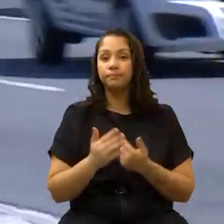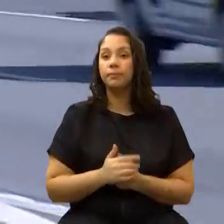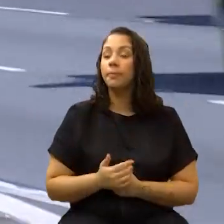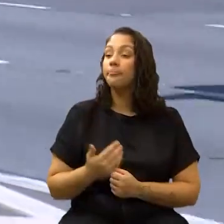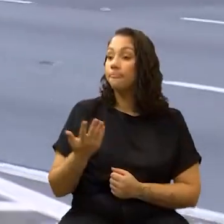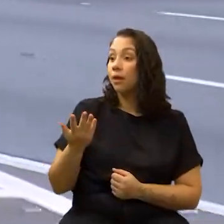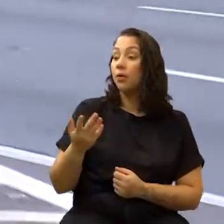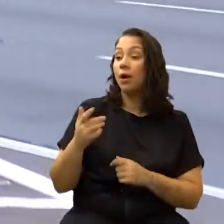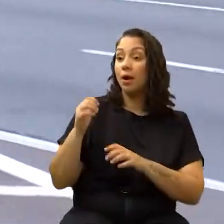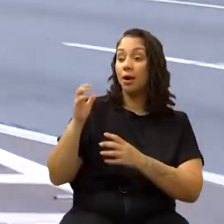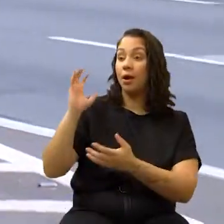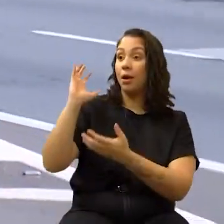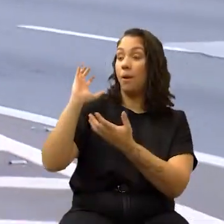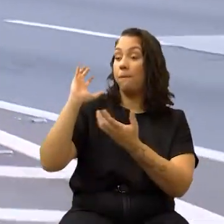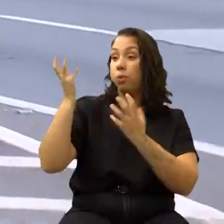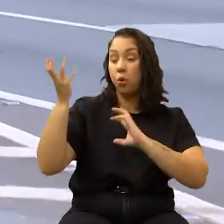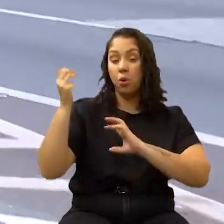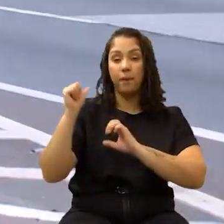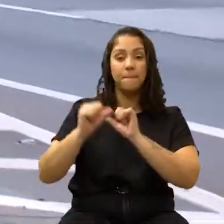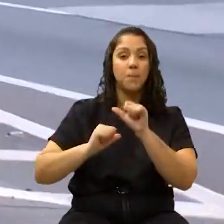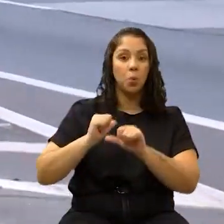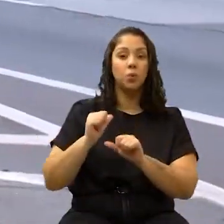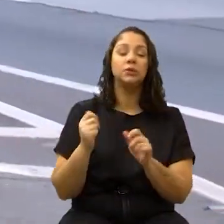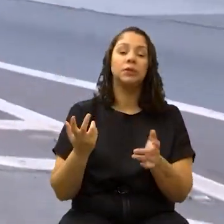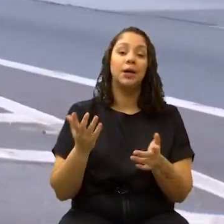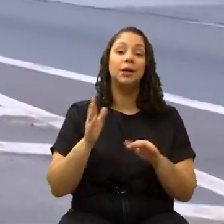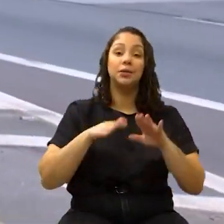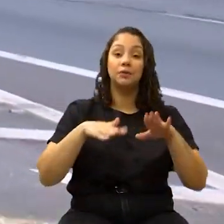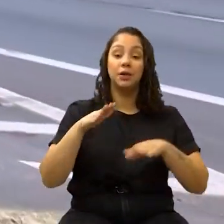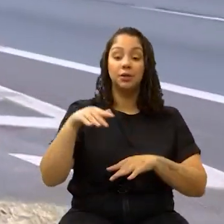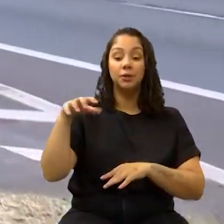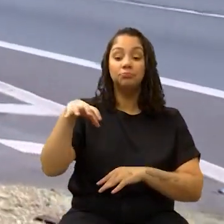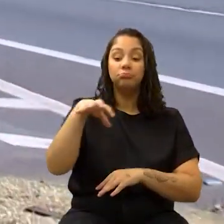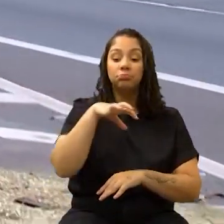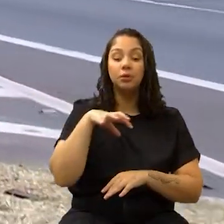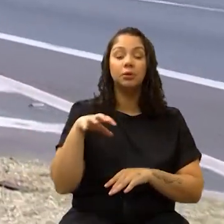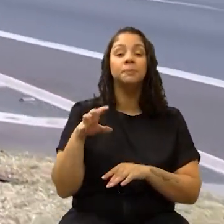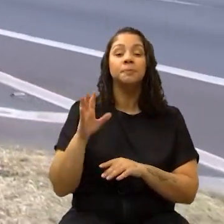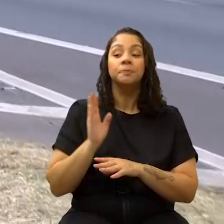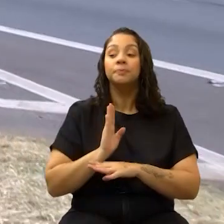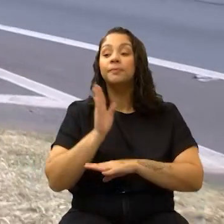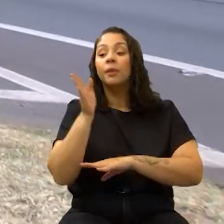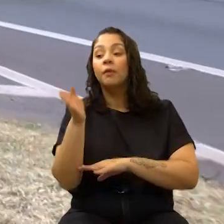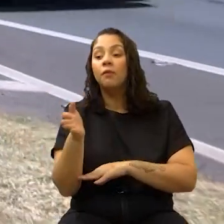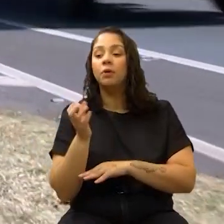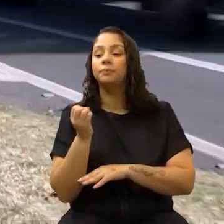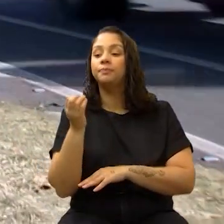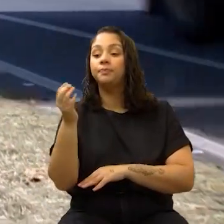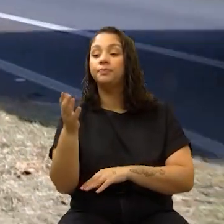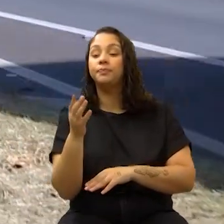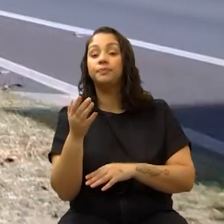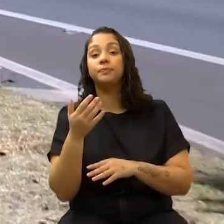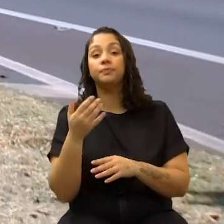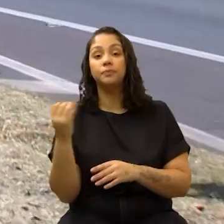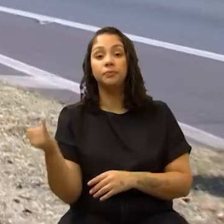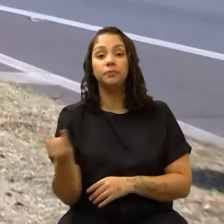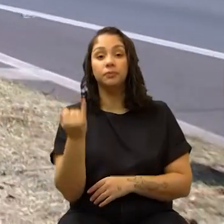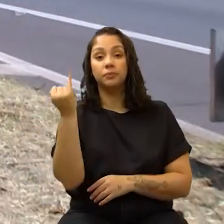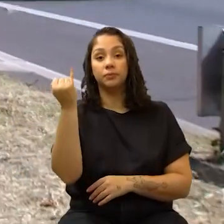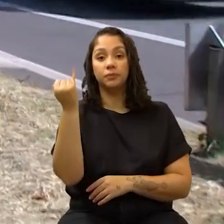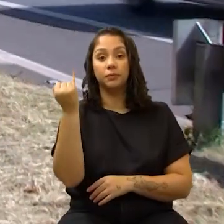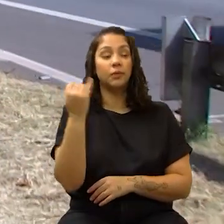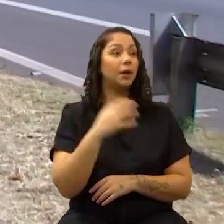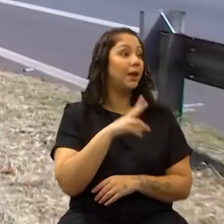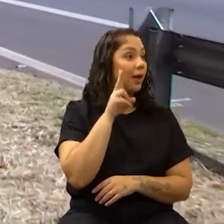Aqui o tempo muda muito de repente, né? É verdade. Então, a gente sabe aí que, dependendo da região que a pessoa está indo, sempre é importante.